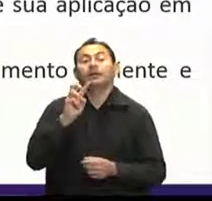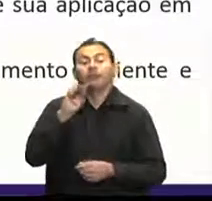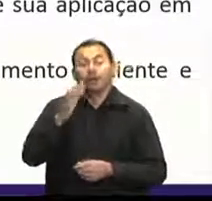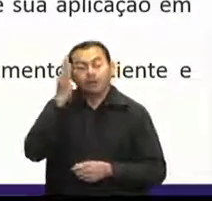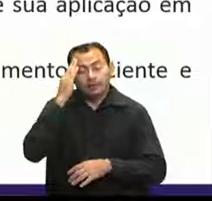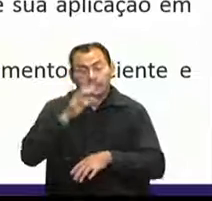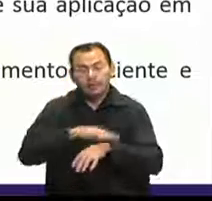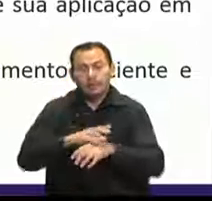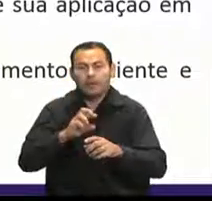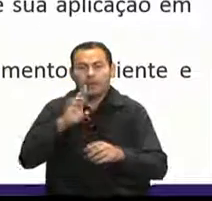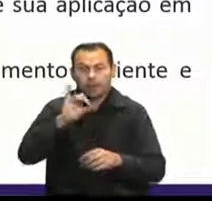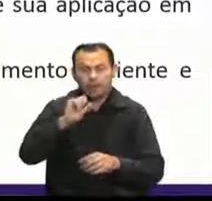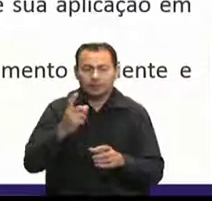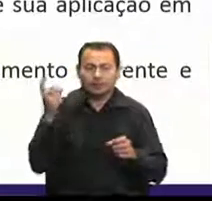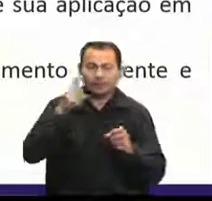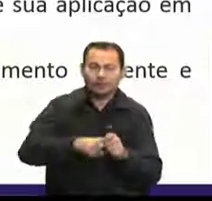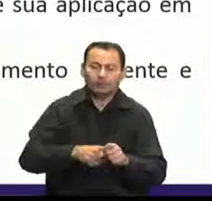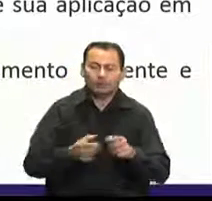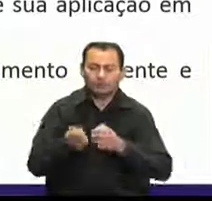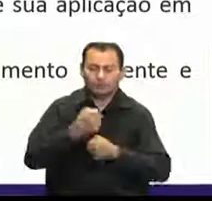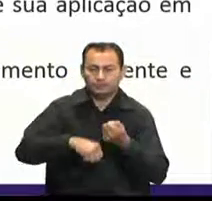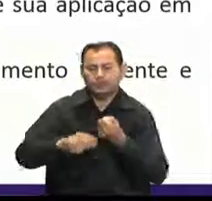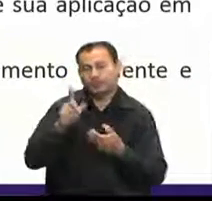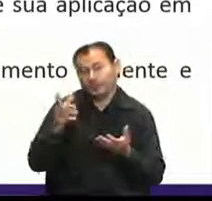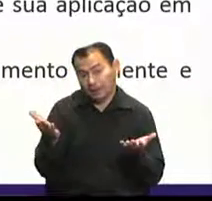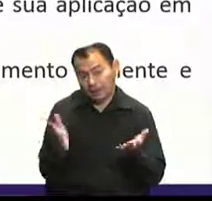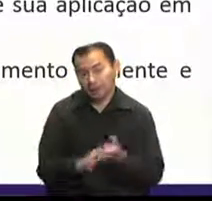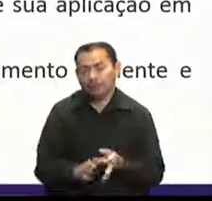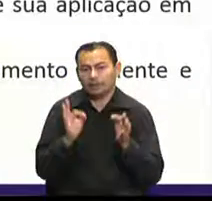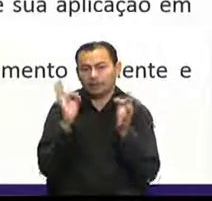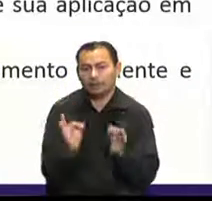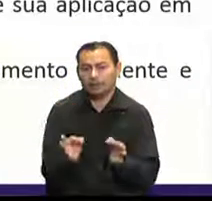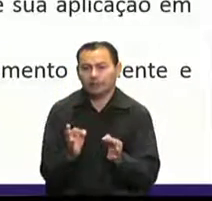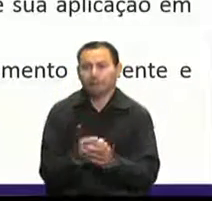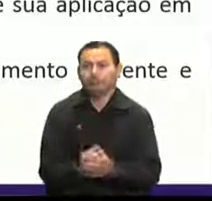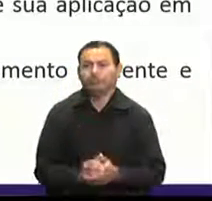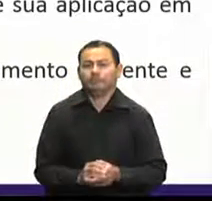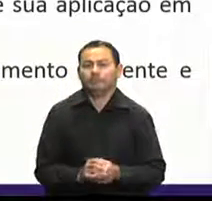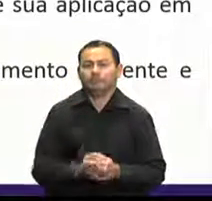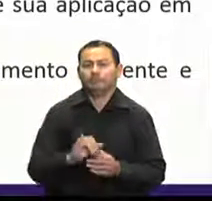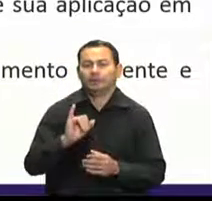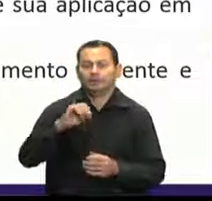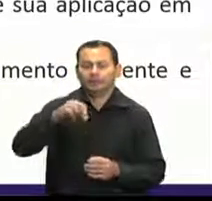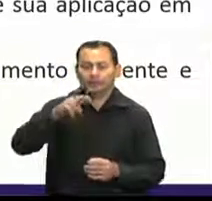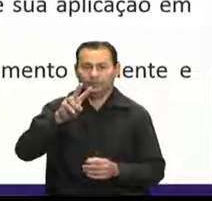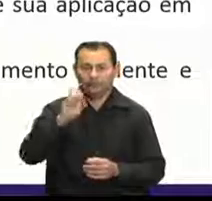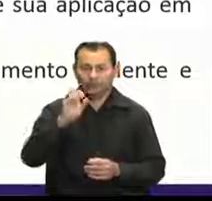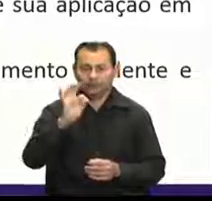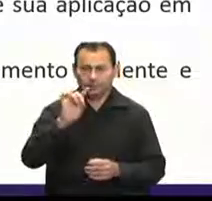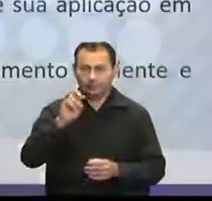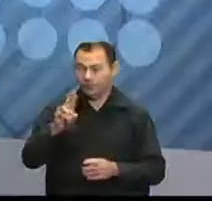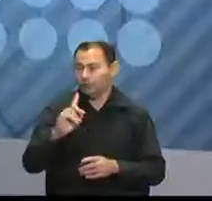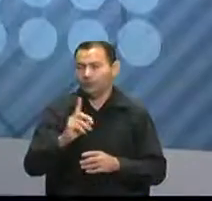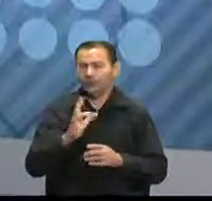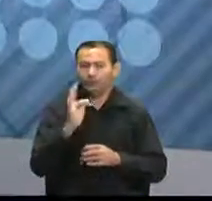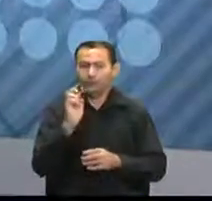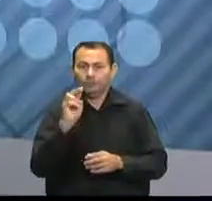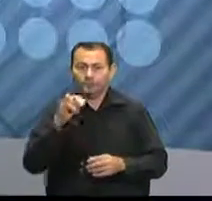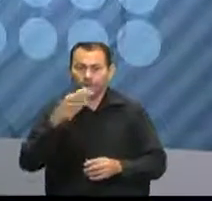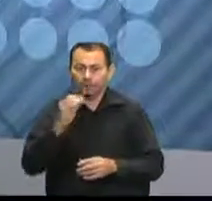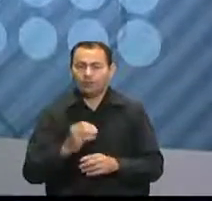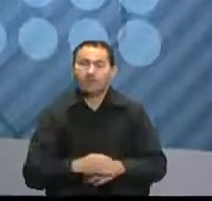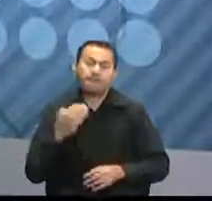medir o risco retorno da operação é exatamente o investidor então não é função